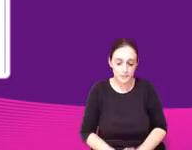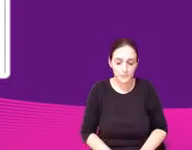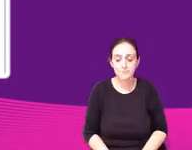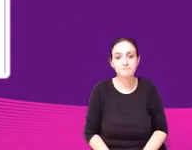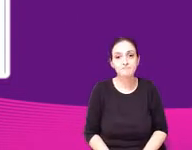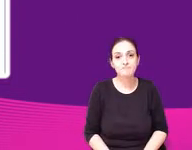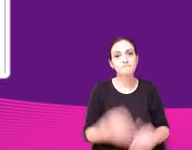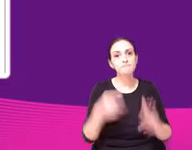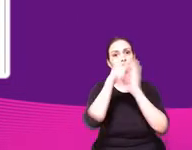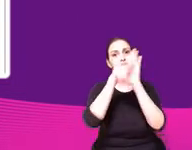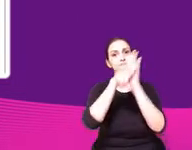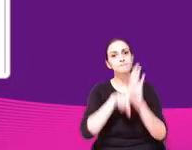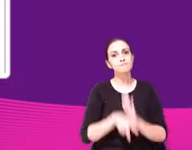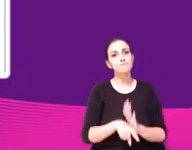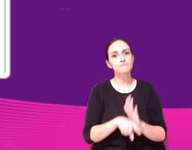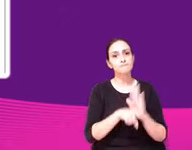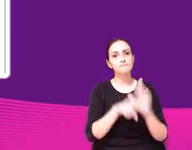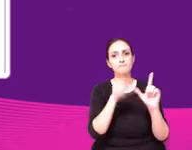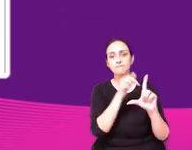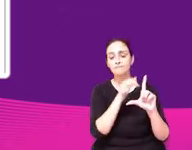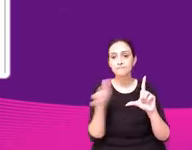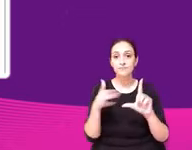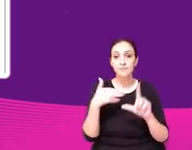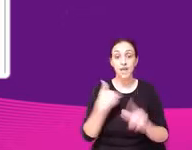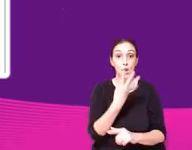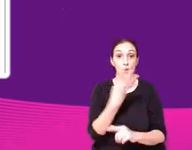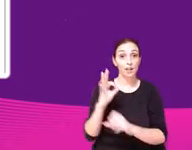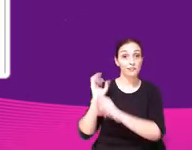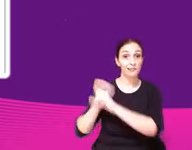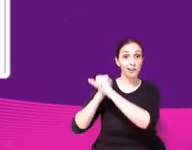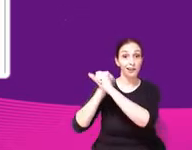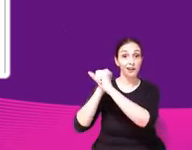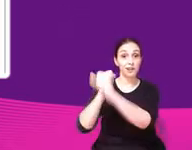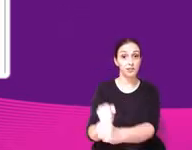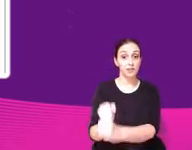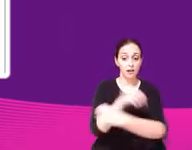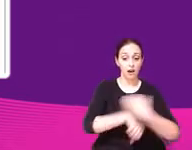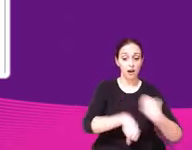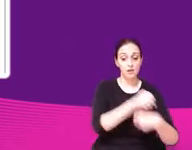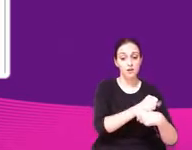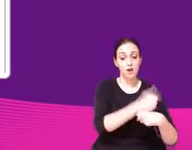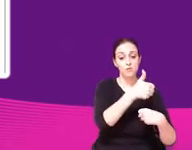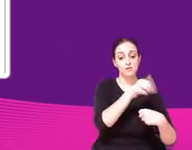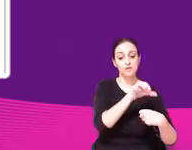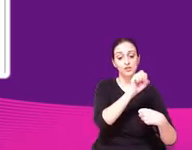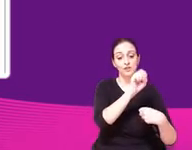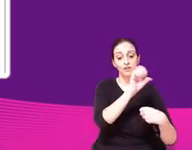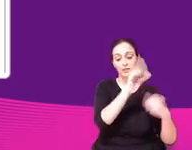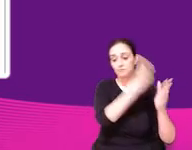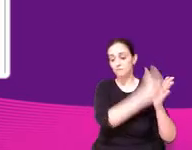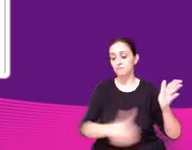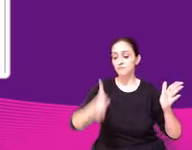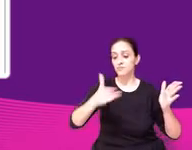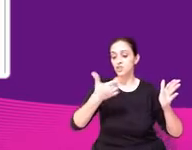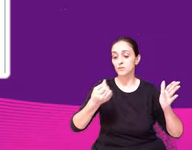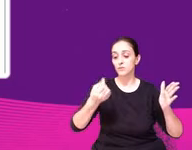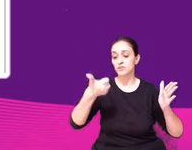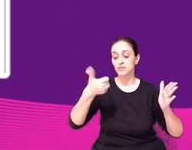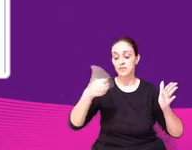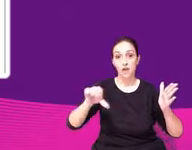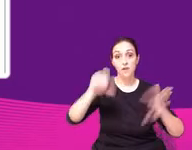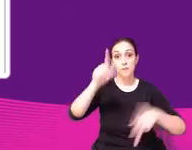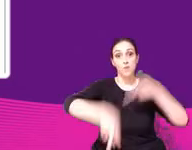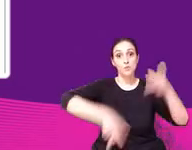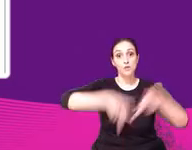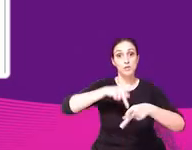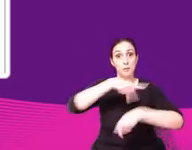Analisando por eras, a gente pode observar que em 40 anos, de 1980 até 2019, a população do país